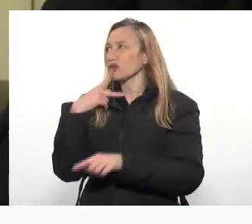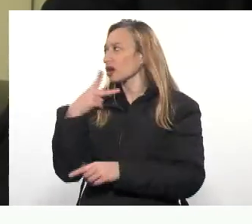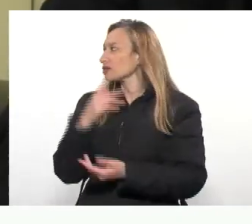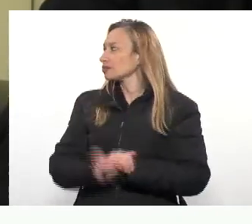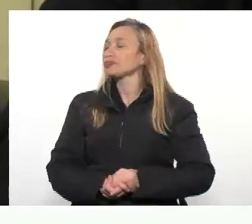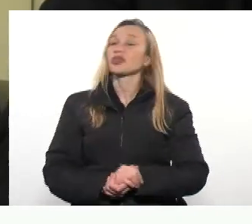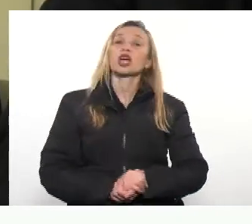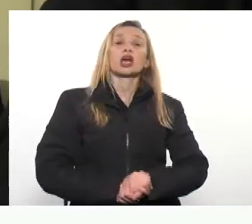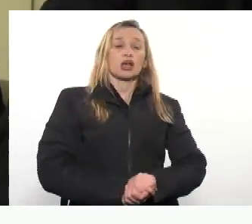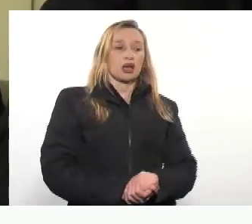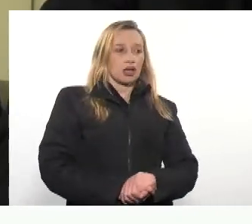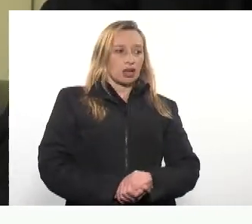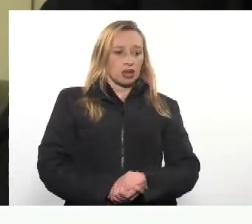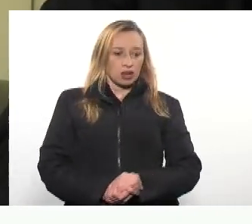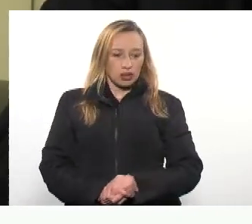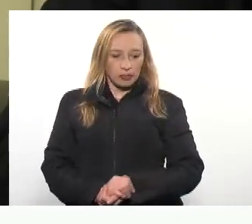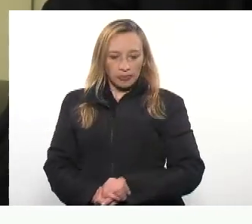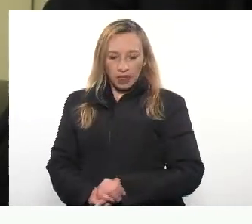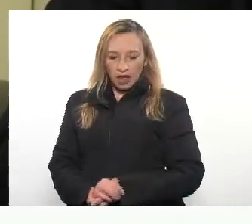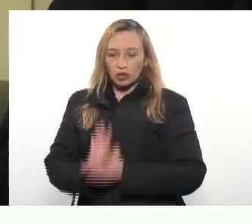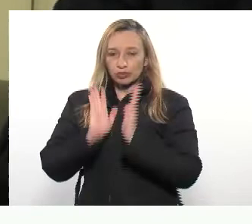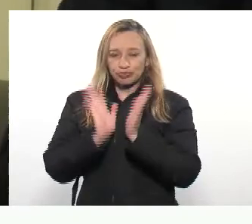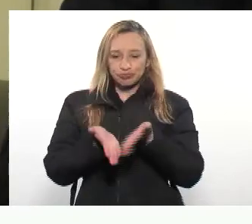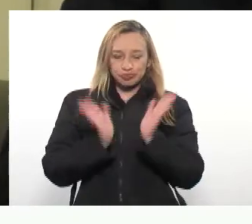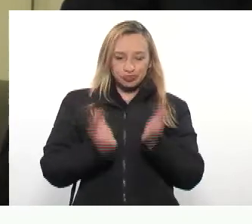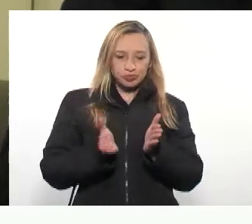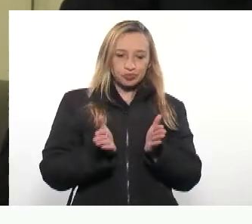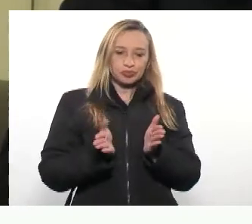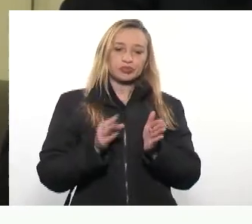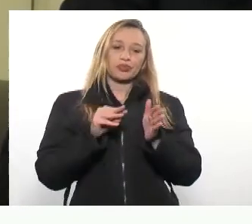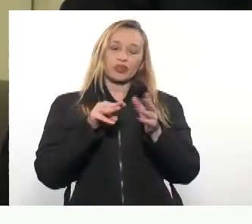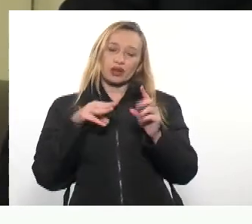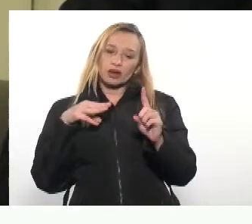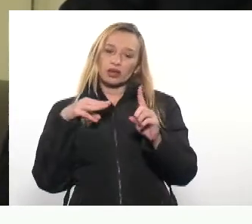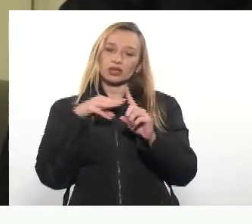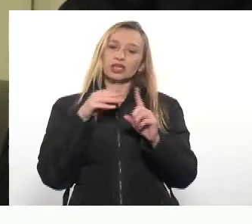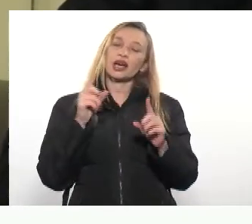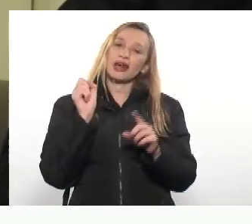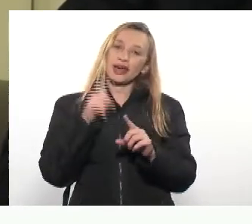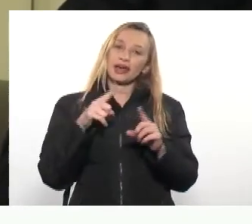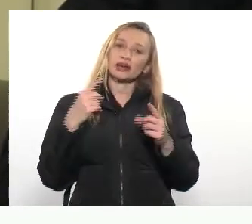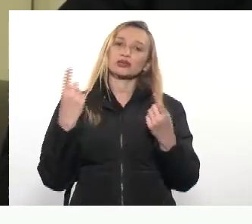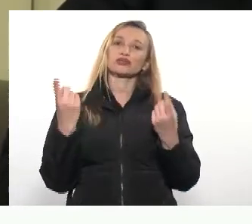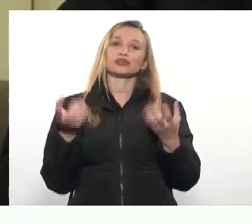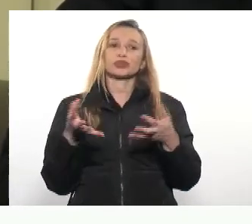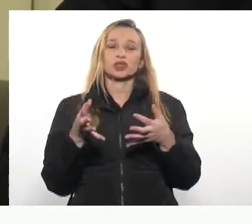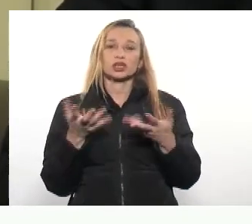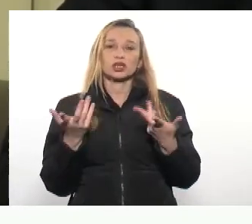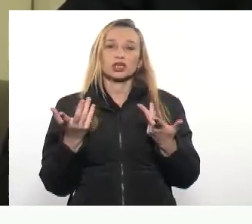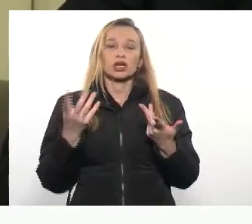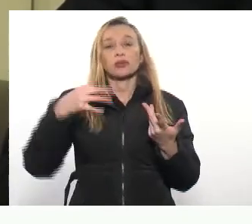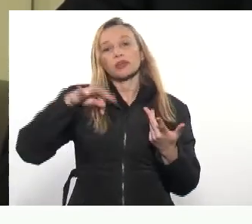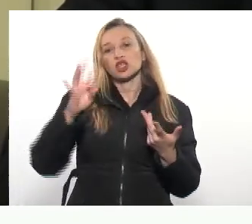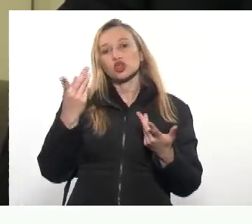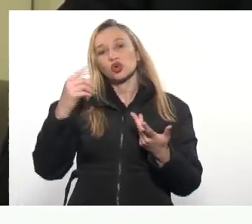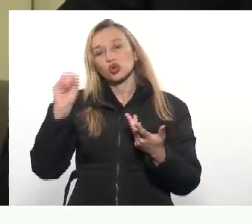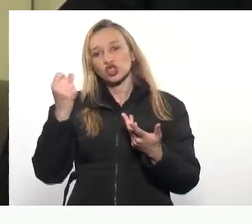eu penso que hoje a metodologia é muito complicada, muito complexa, como os